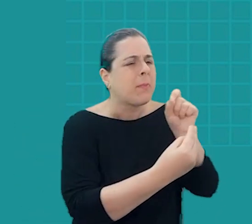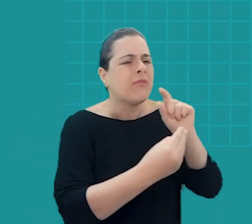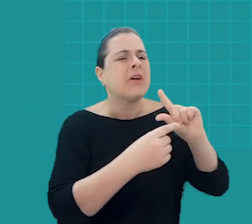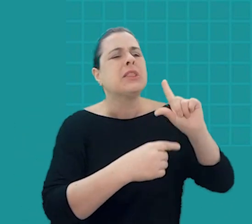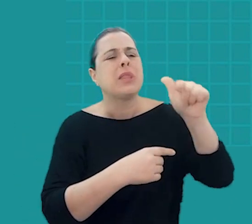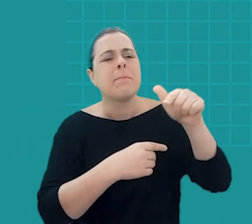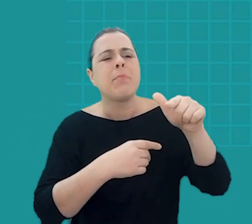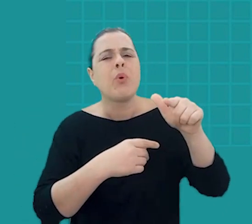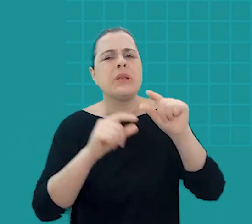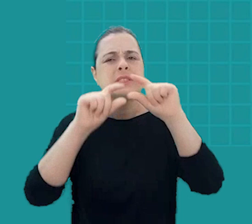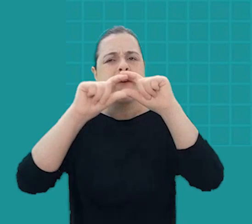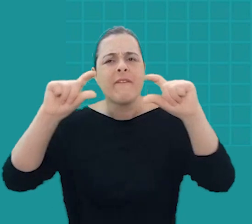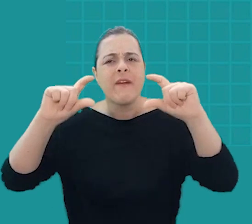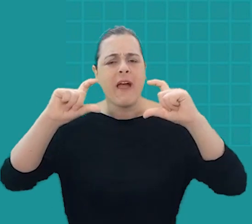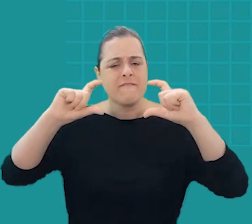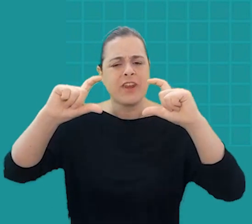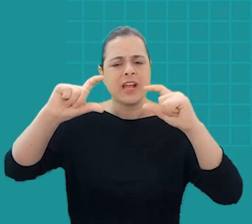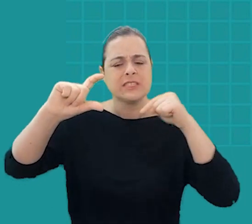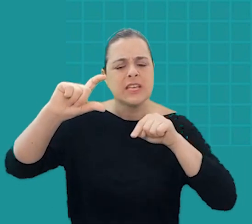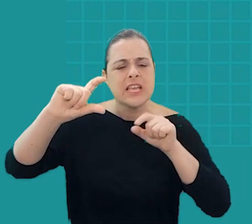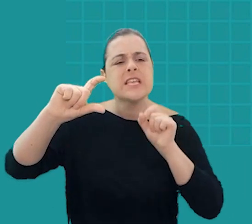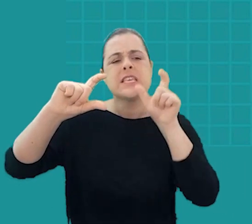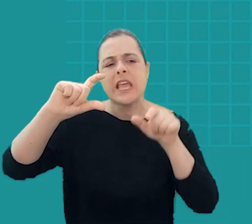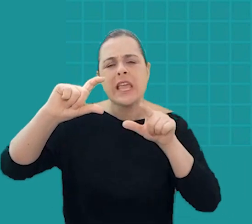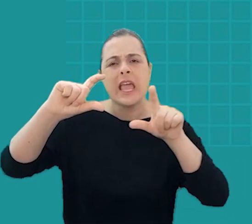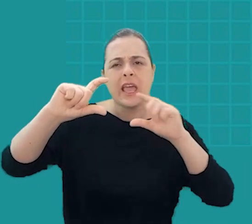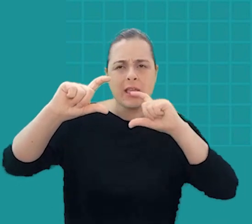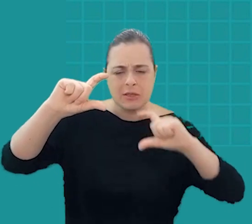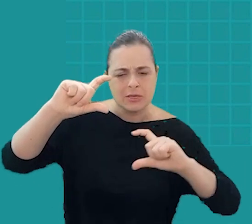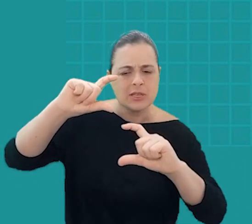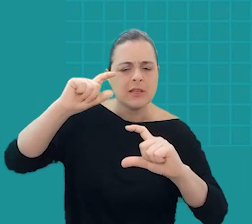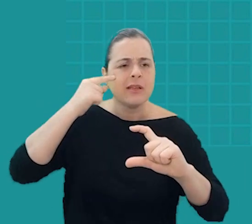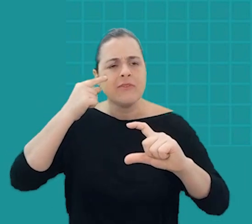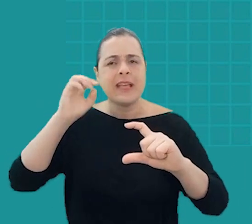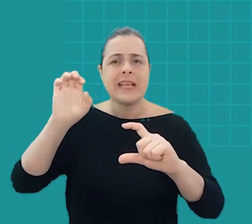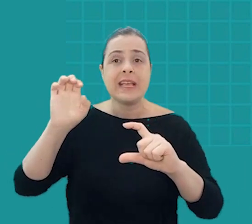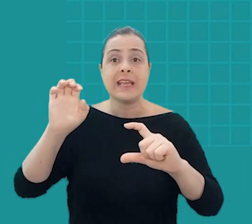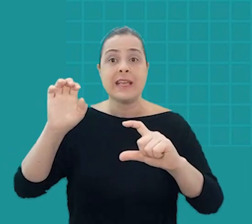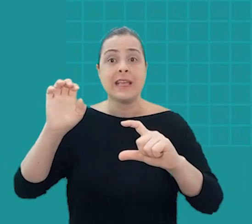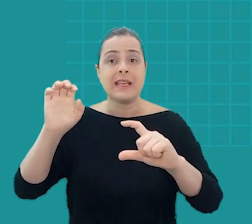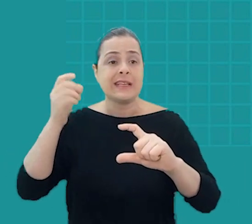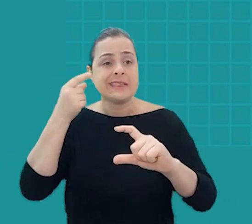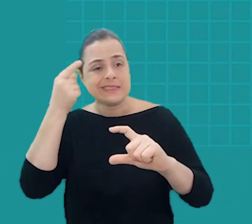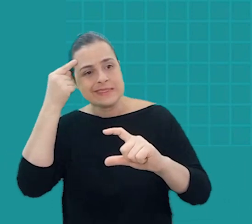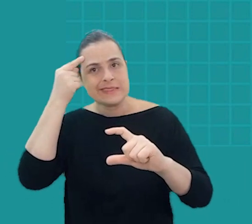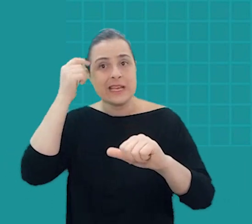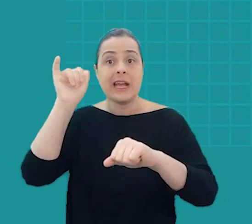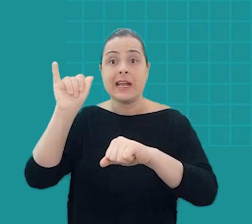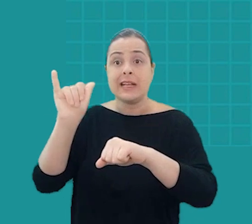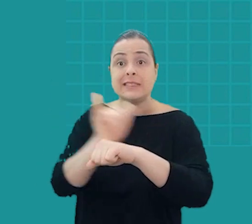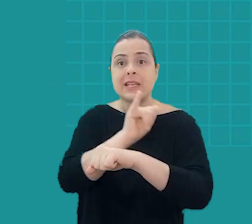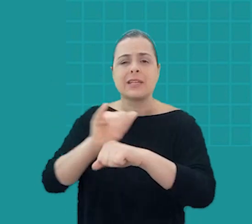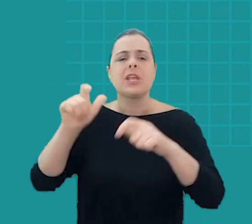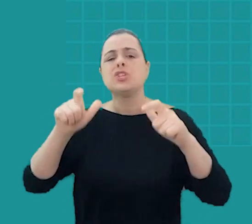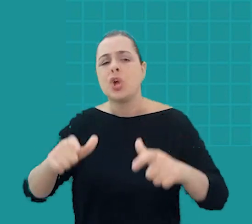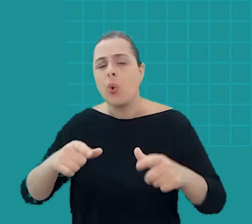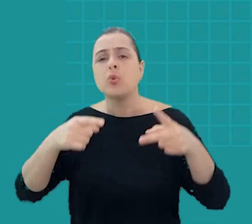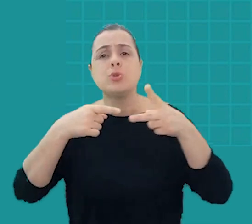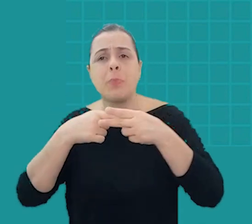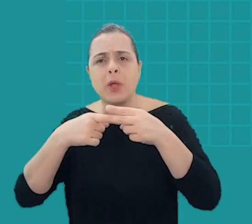próximo, até fazer uma estratégia, tal, onde que parou, porque é aí que eu vou continuar. Então, eu ganhei até